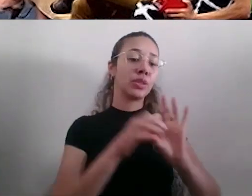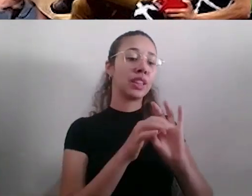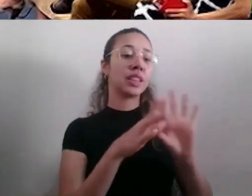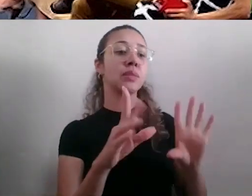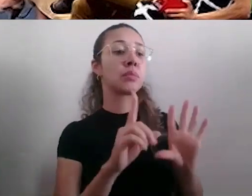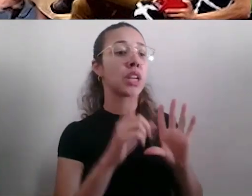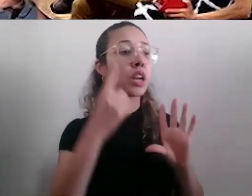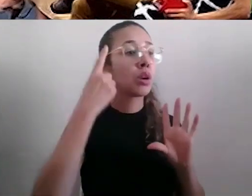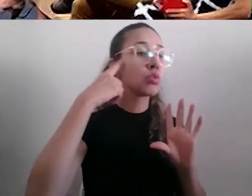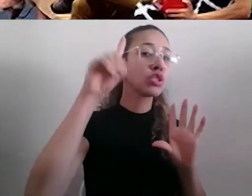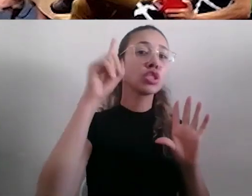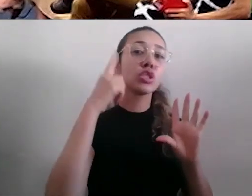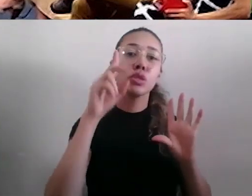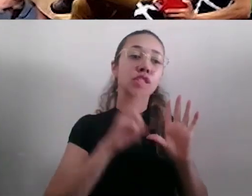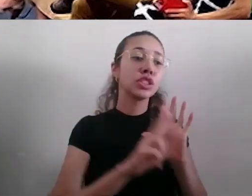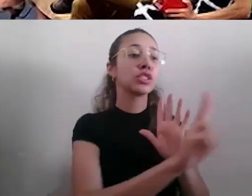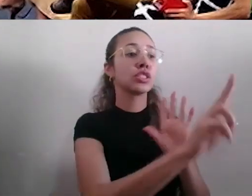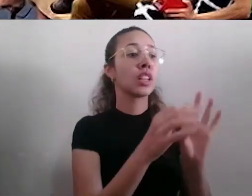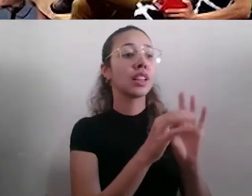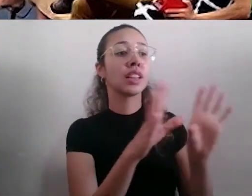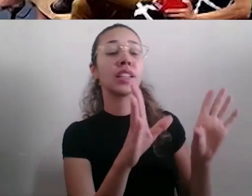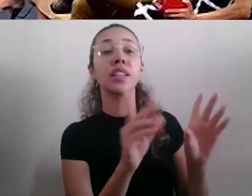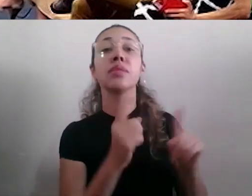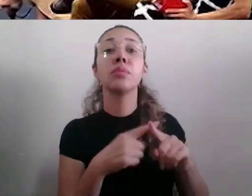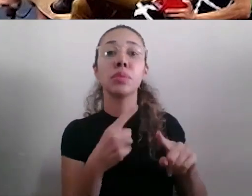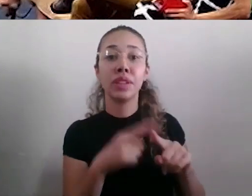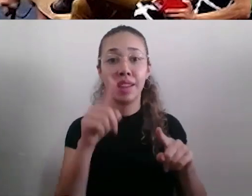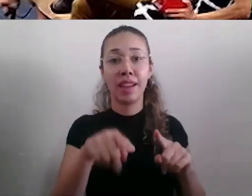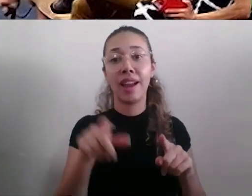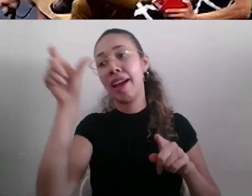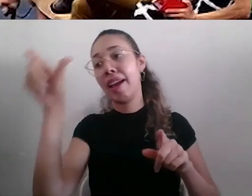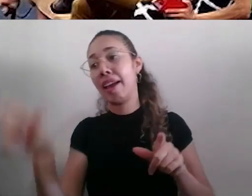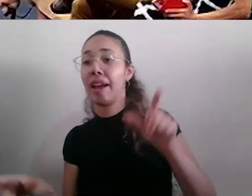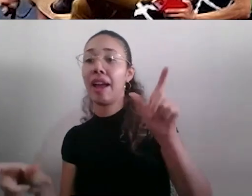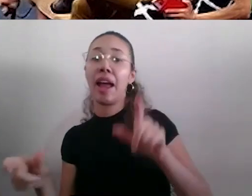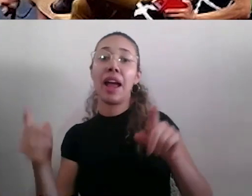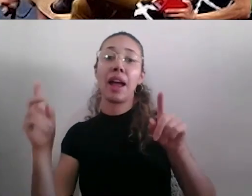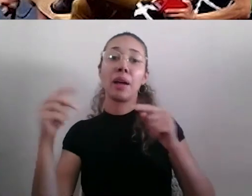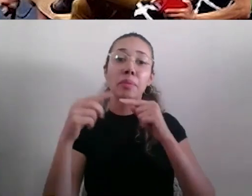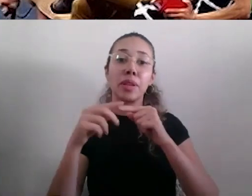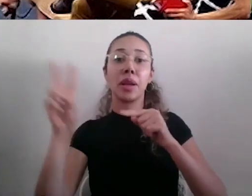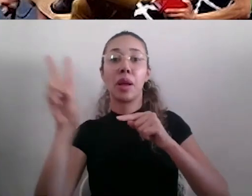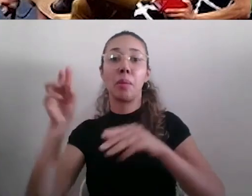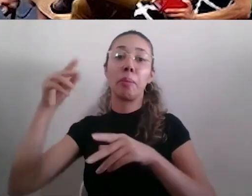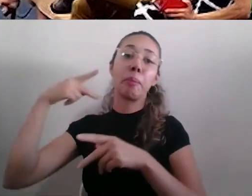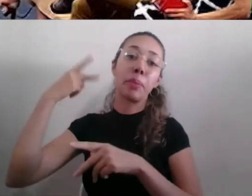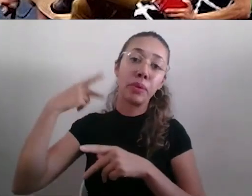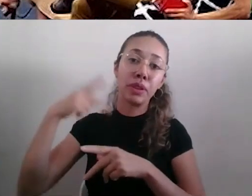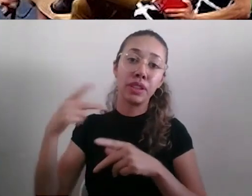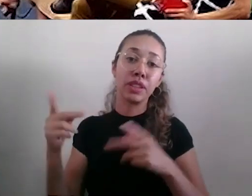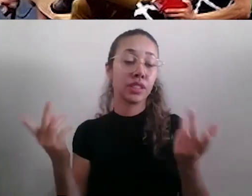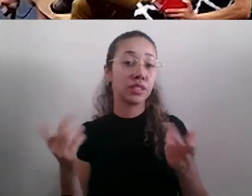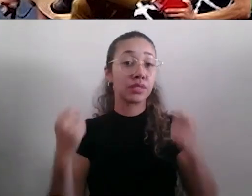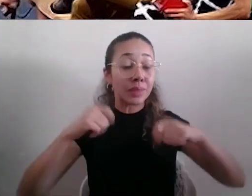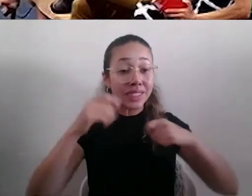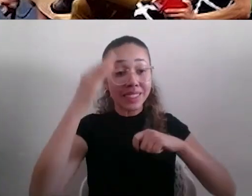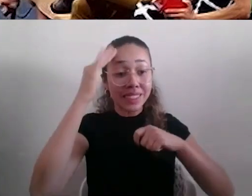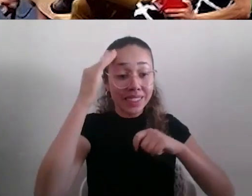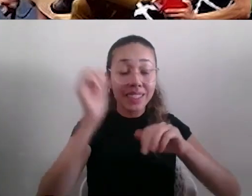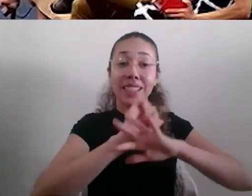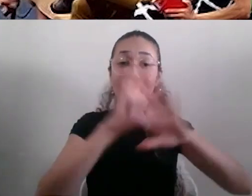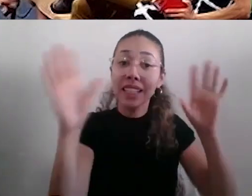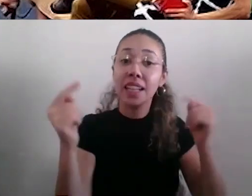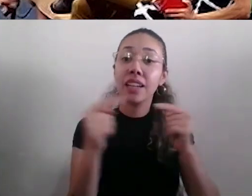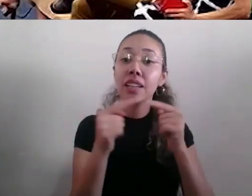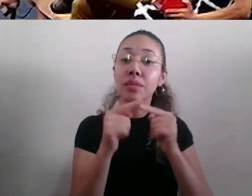o Lira vai ganhar ou o Pacheco vai ganhar. Entende a questão, o que significa, o que é a saidinha do preso, a consequência que